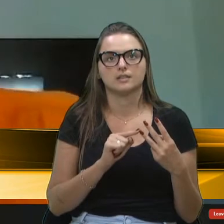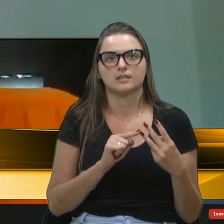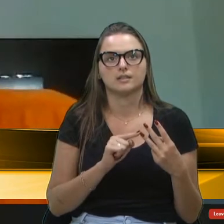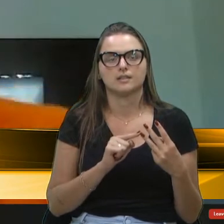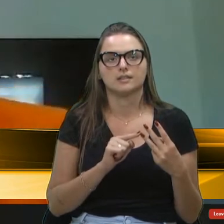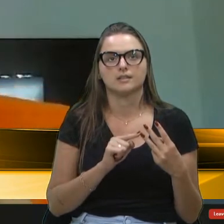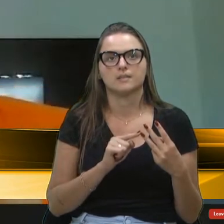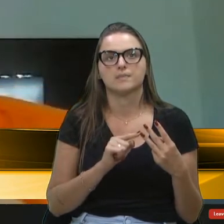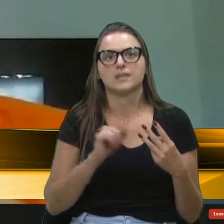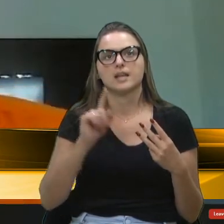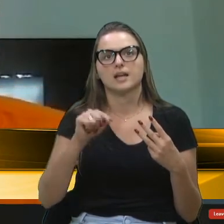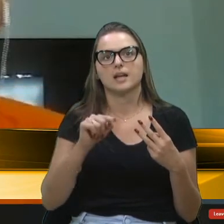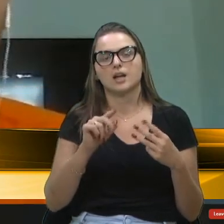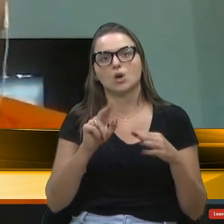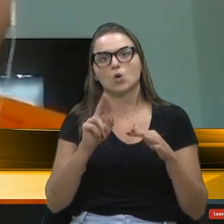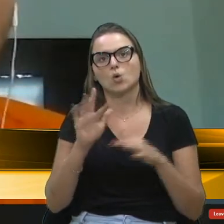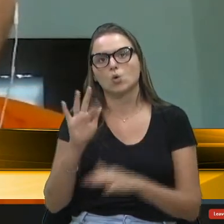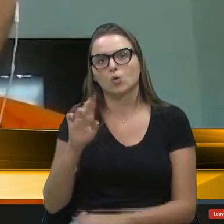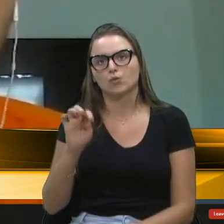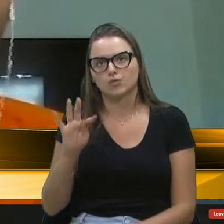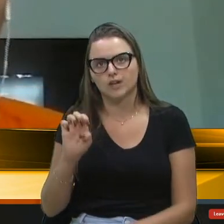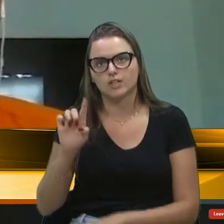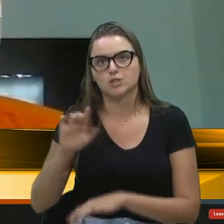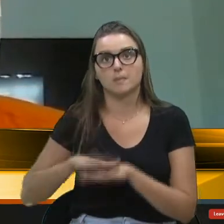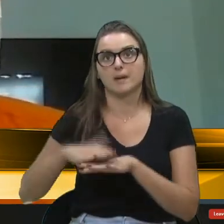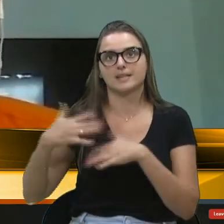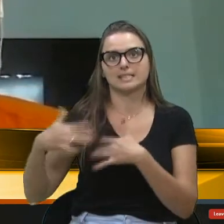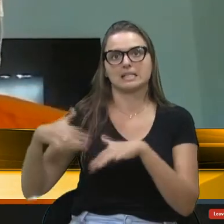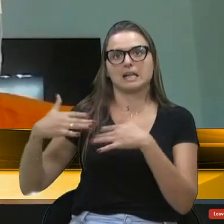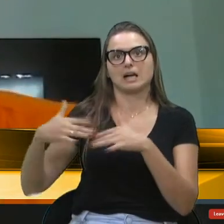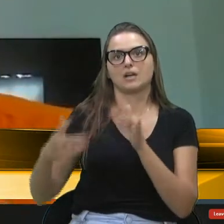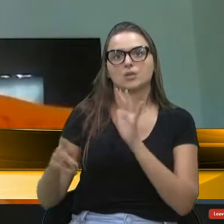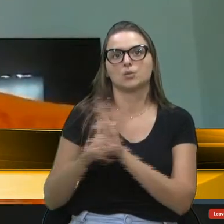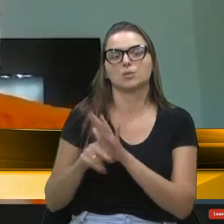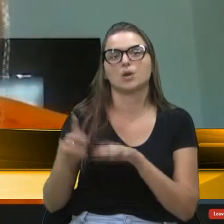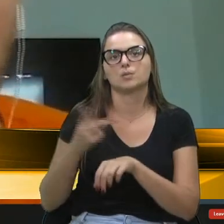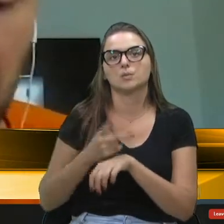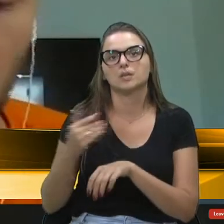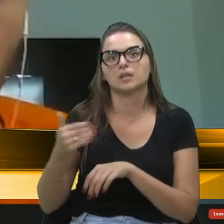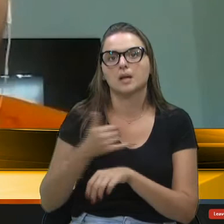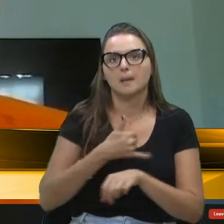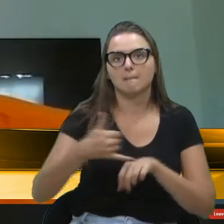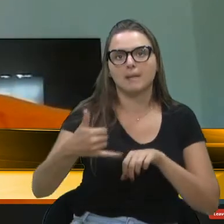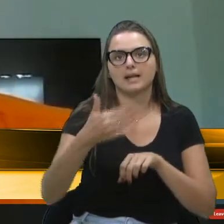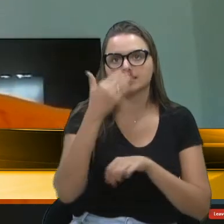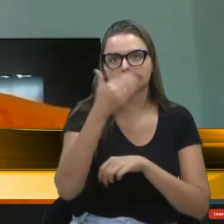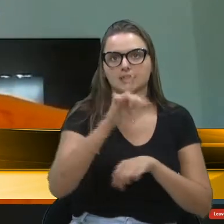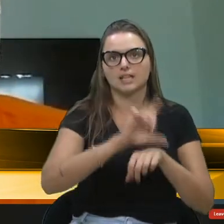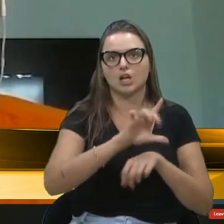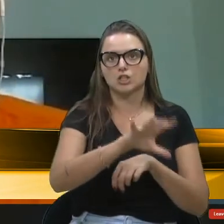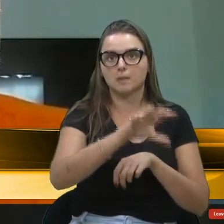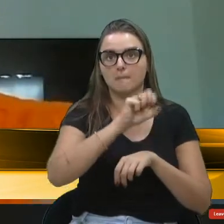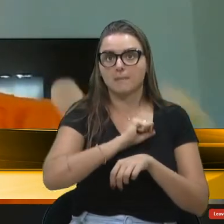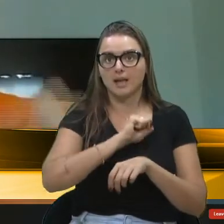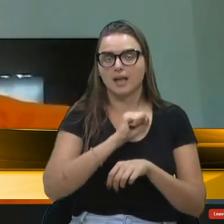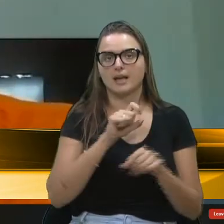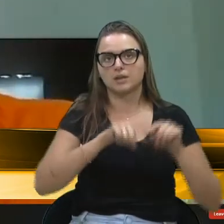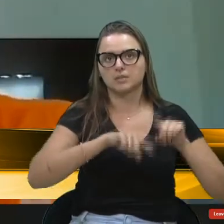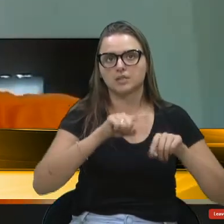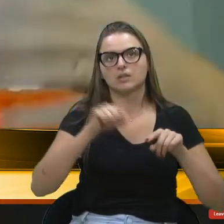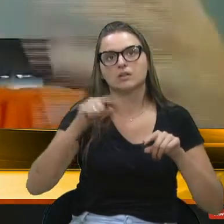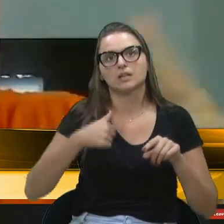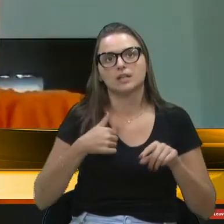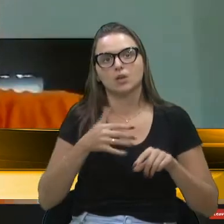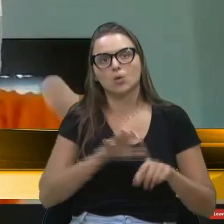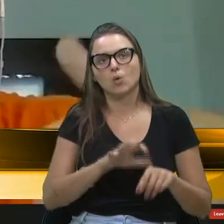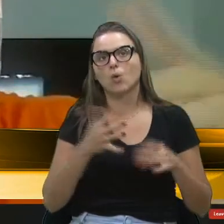frete acaba saindo mais caro do que propriamente o produto. Então, pega na loja, né? Daqui a pouco, essa medida eu sou